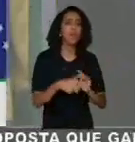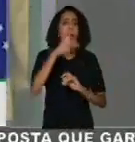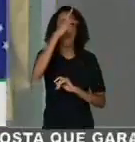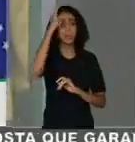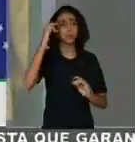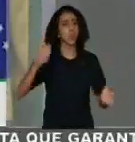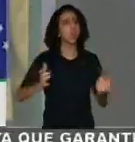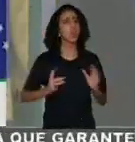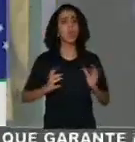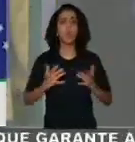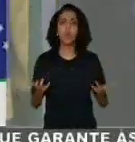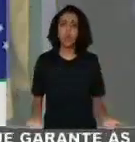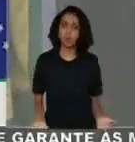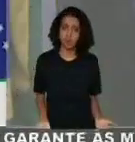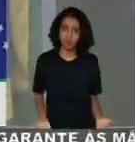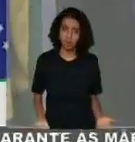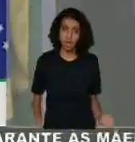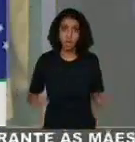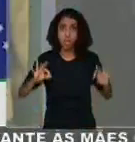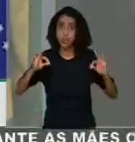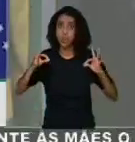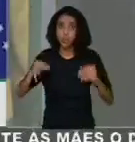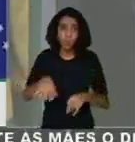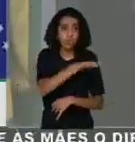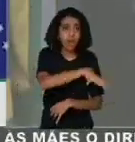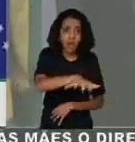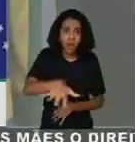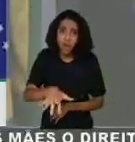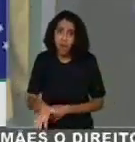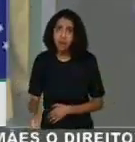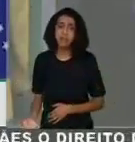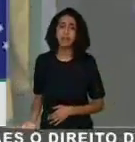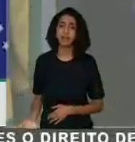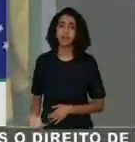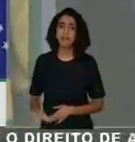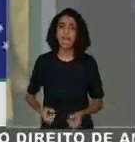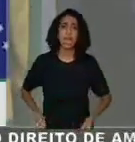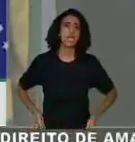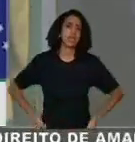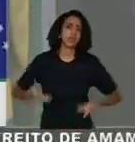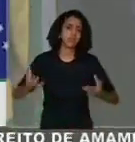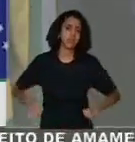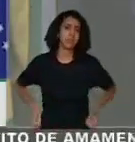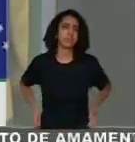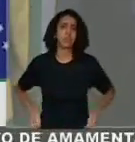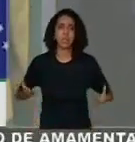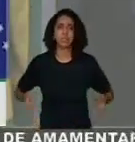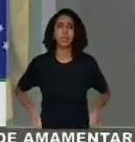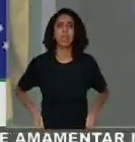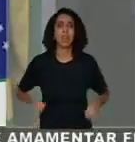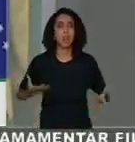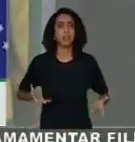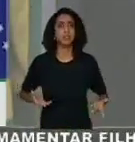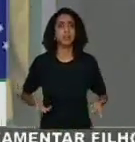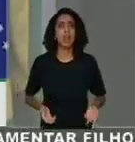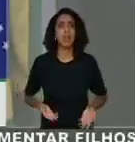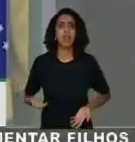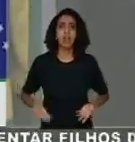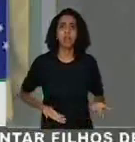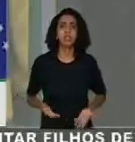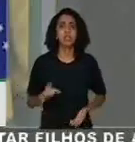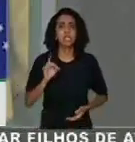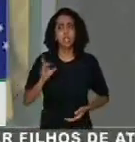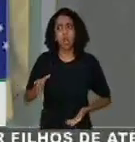podem mais. Todos os setores, o Estado gasta mais com os ricos do que com os pobres. Então, me desculpe,